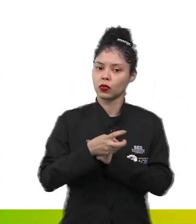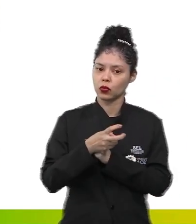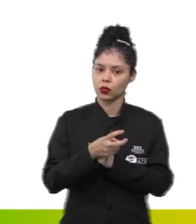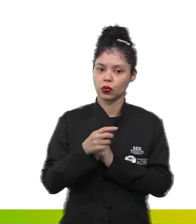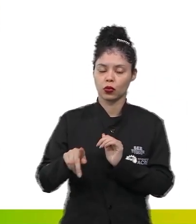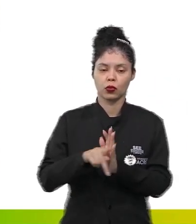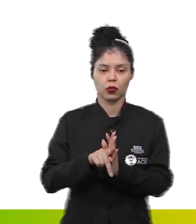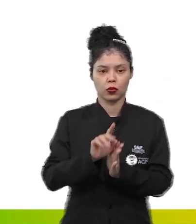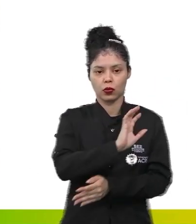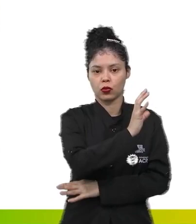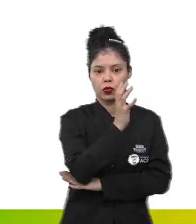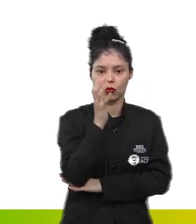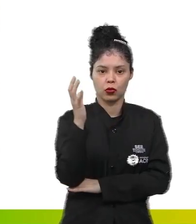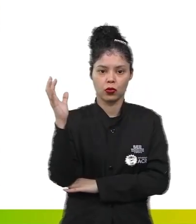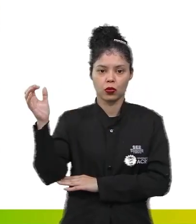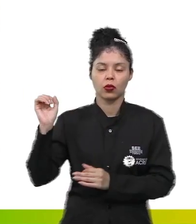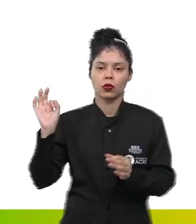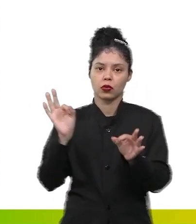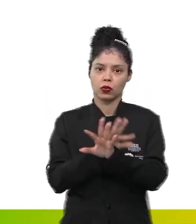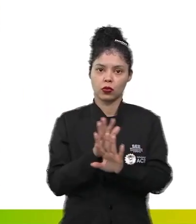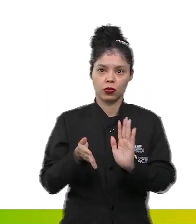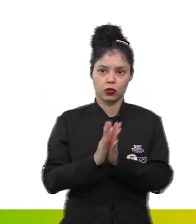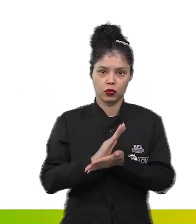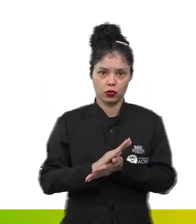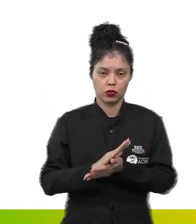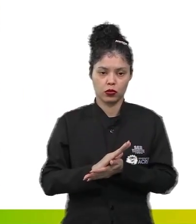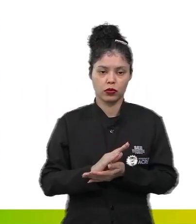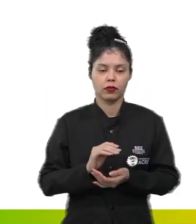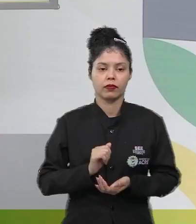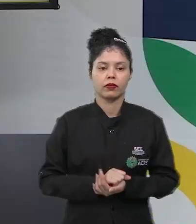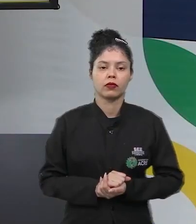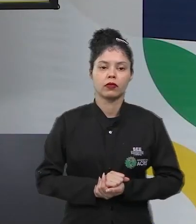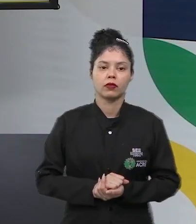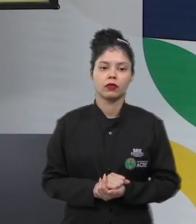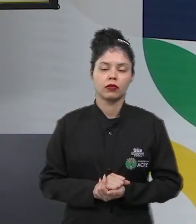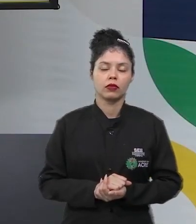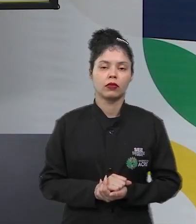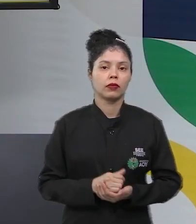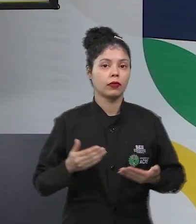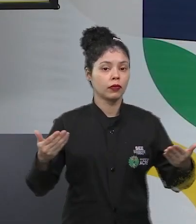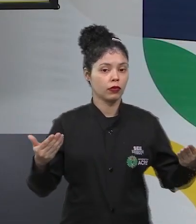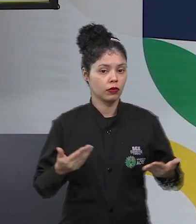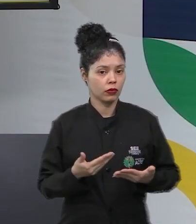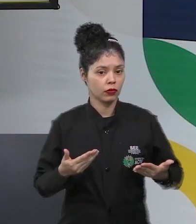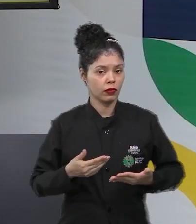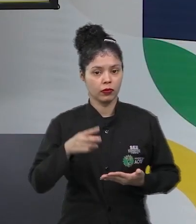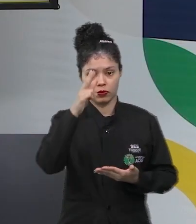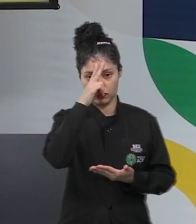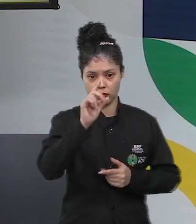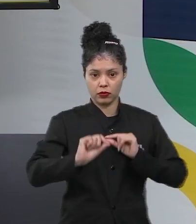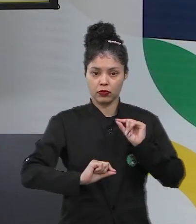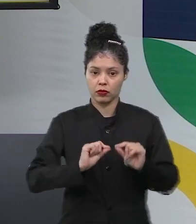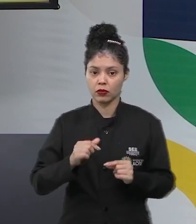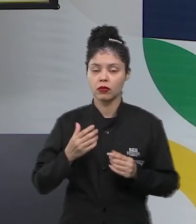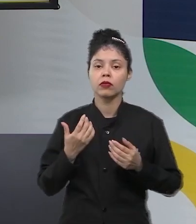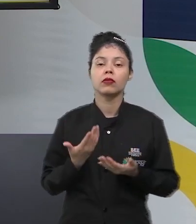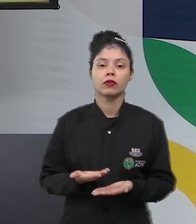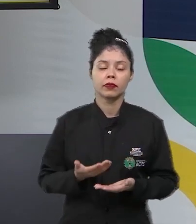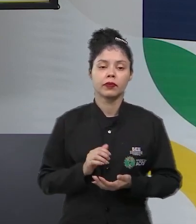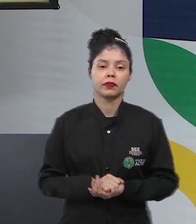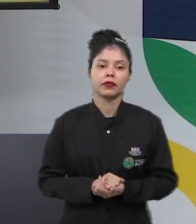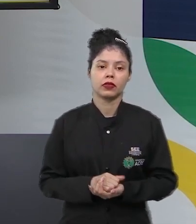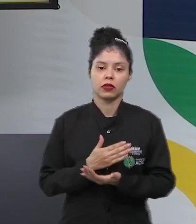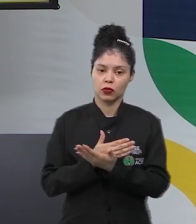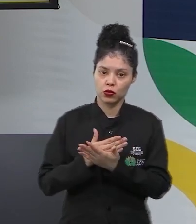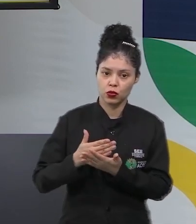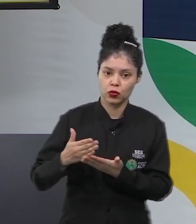da floresta e a destruição dos seringais. Agora, eu quero enfatizar o seguinte: a